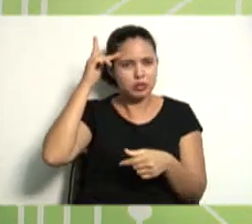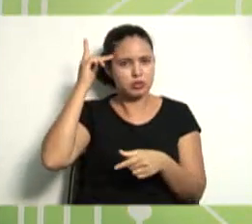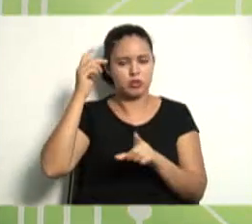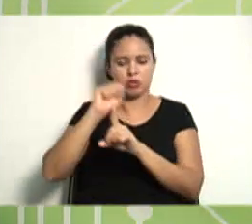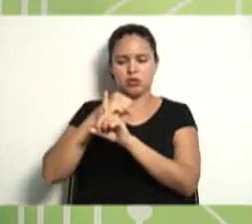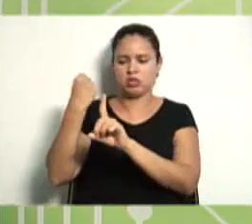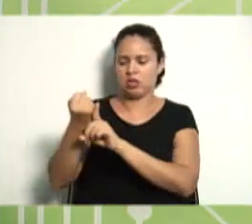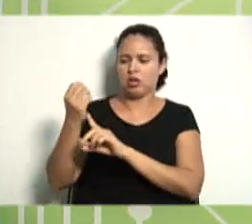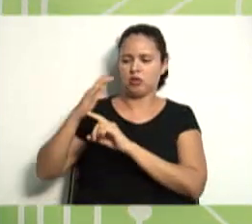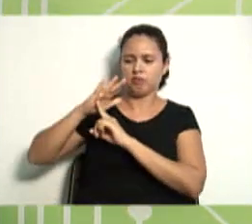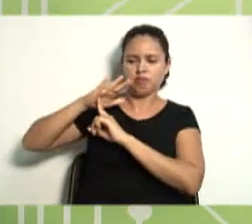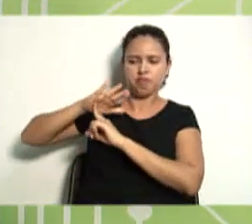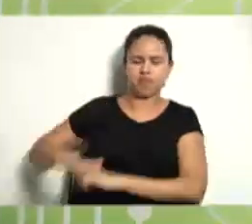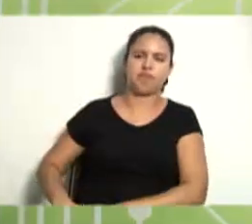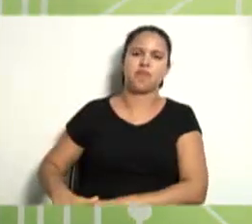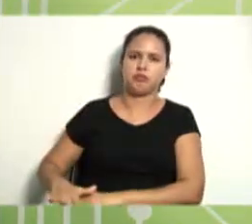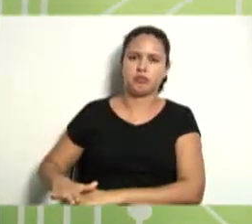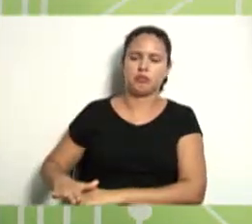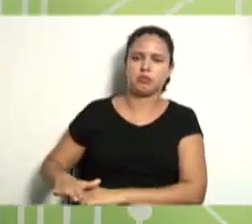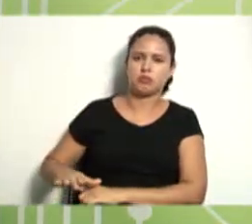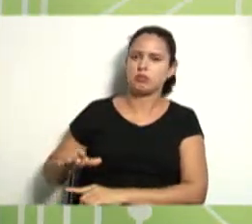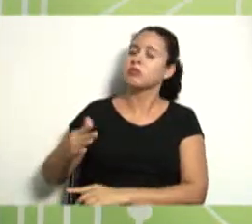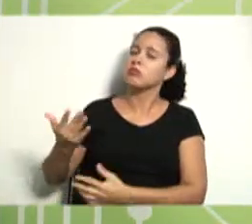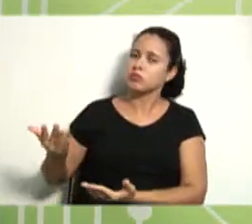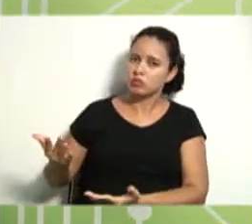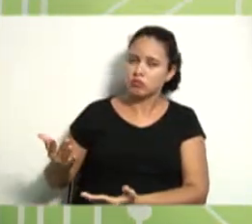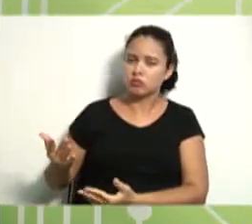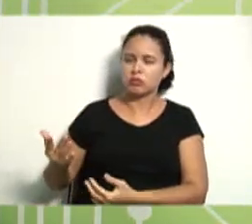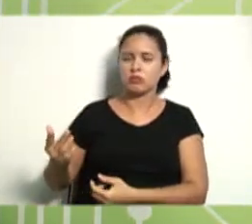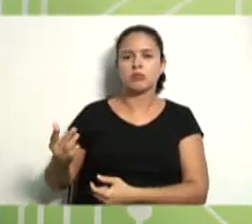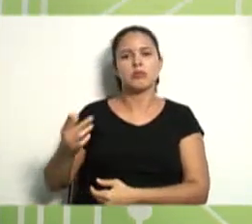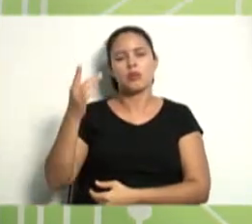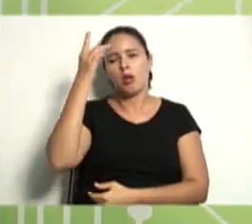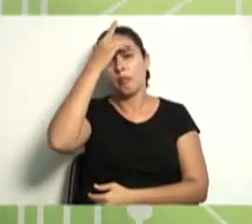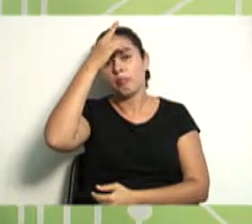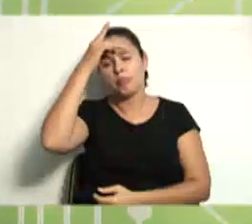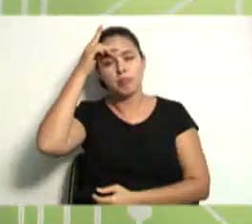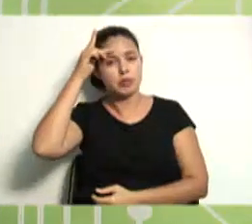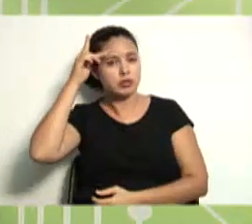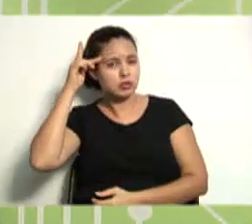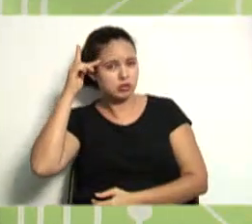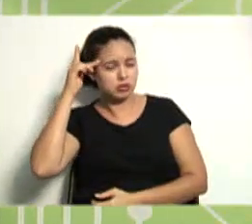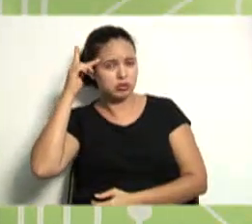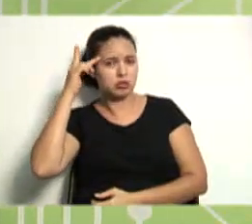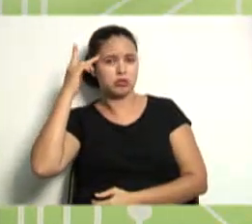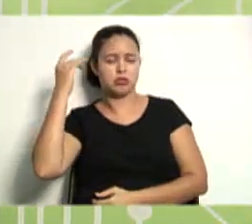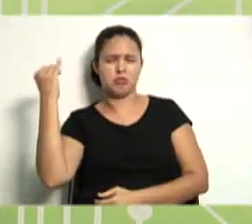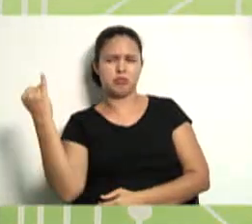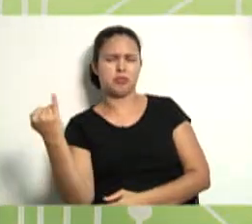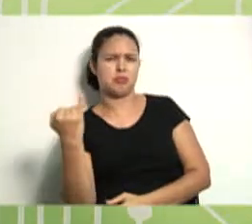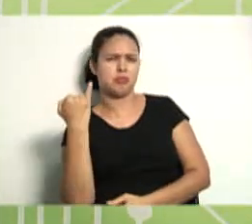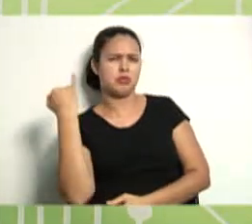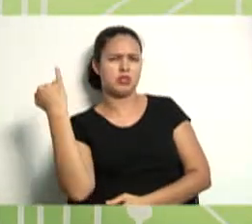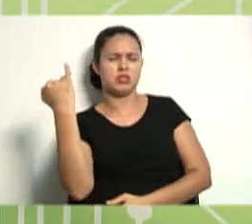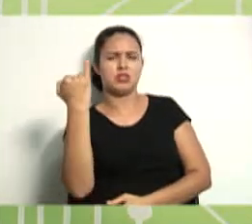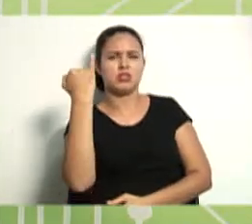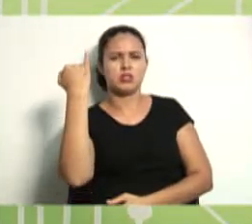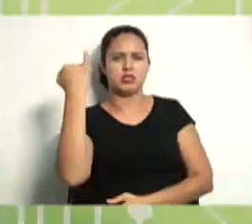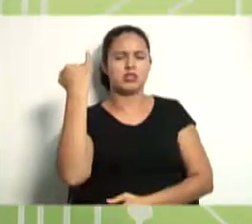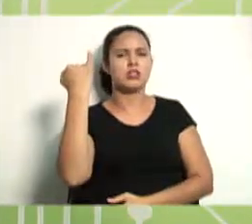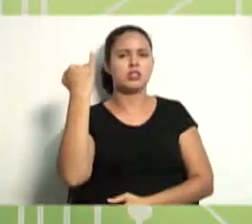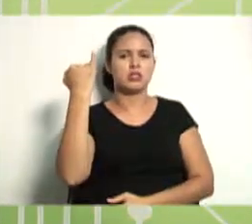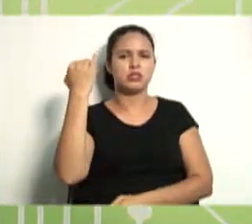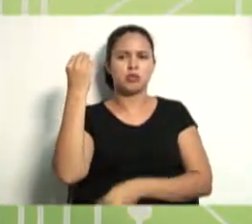você faz? Uma pessoa importante diria: eu cuido dos assuntos da polis, eu cuido dos assuntos filosóficos, dos